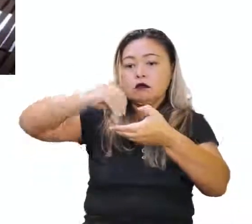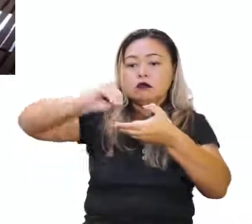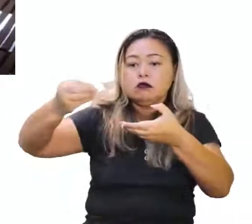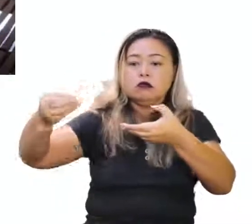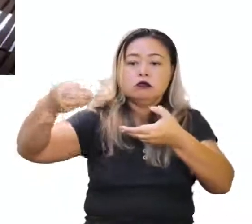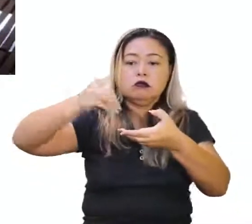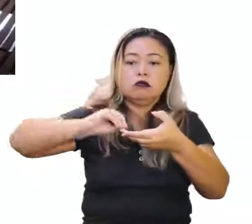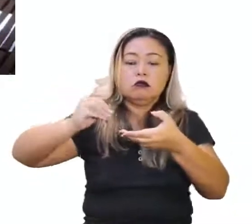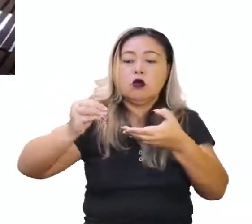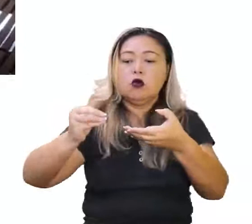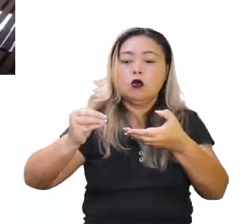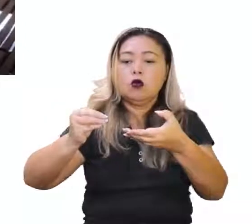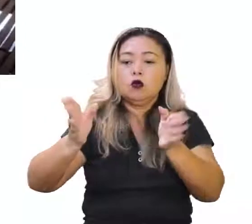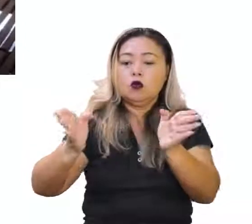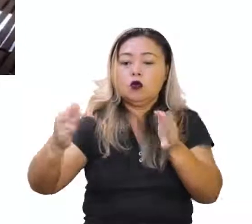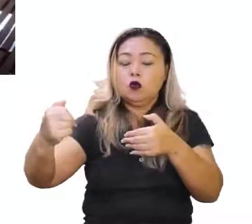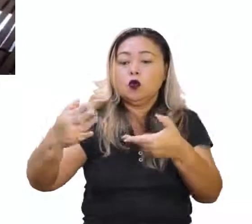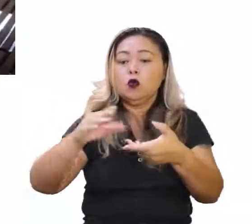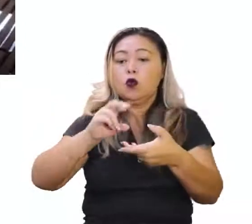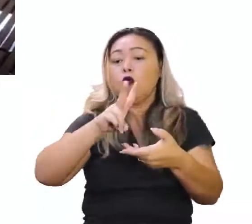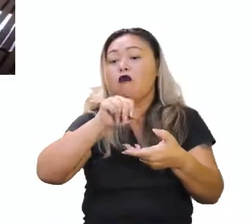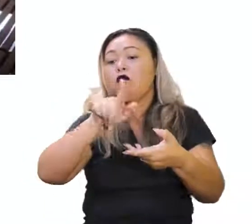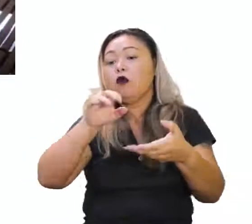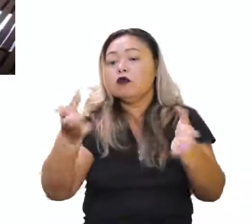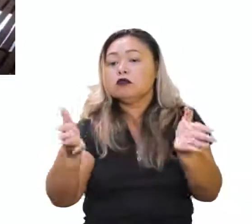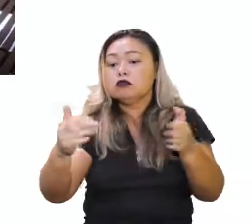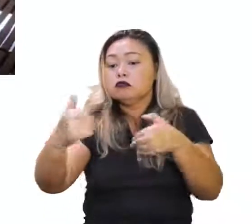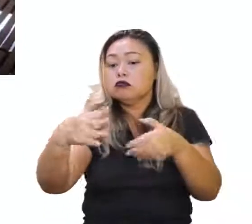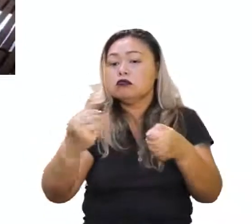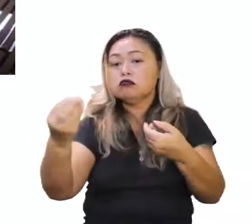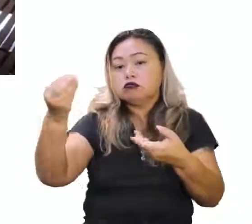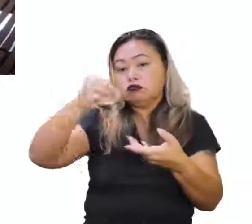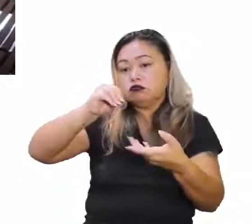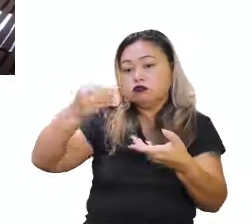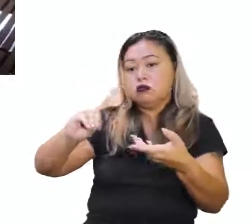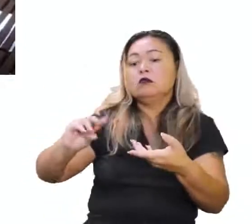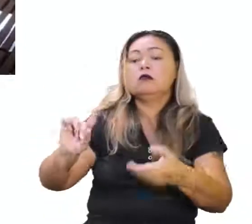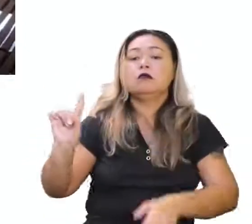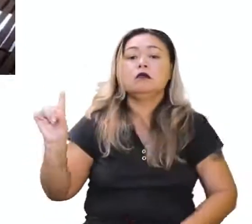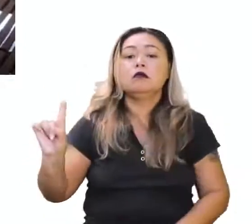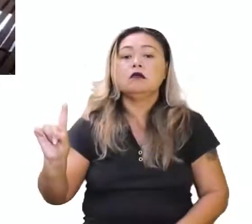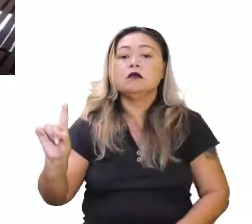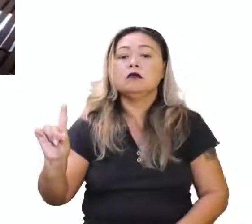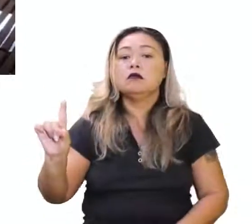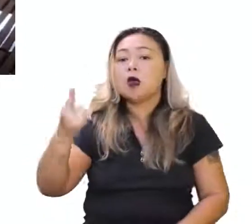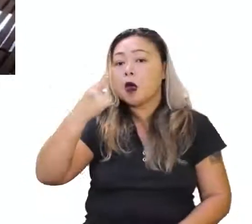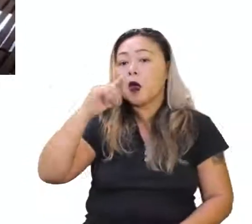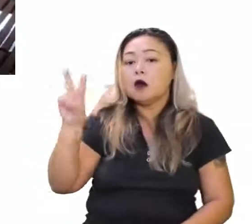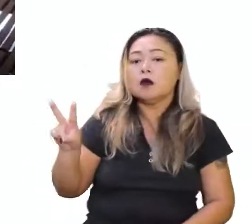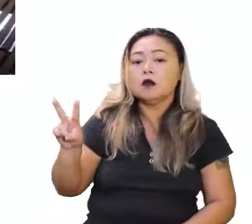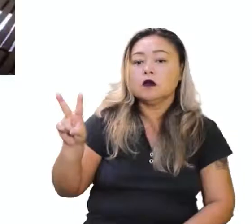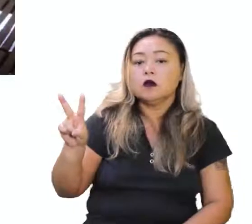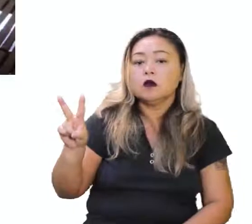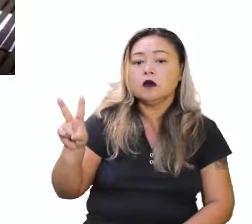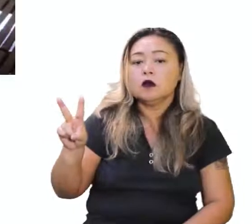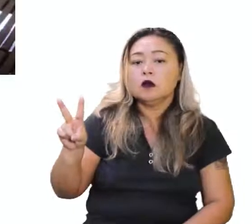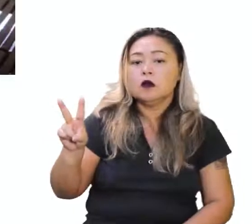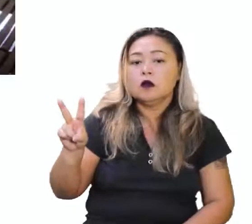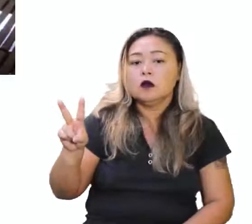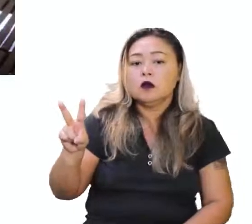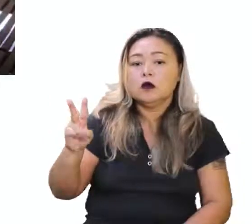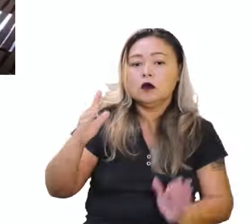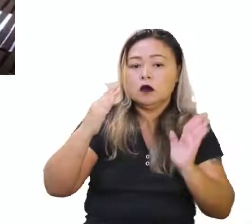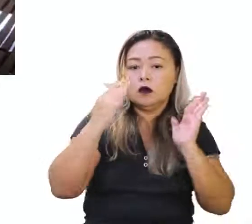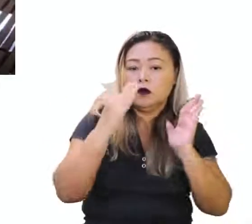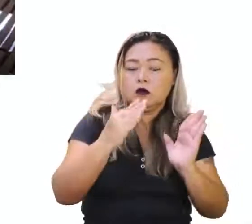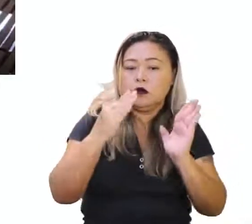reposição do volumoso, tá? Fica aí, a gente coloca. E esses quadrinhos aqui, ó, que vocês estão